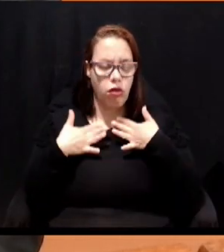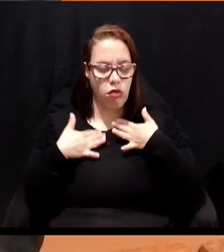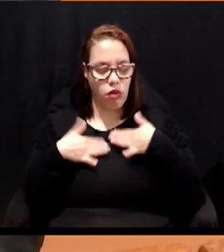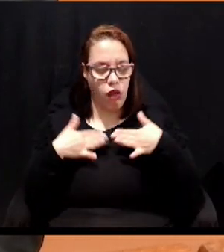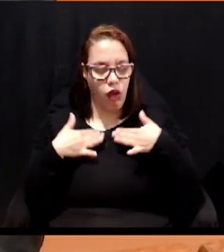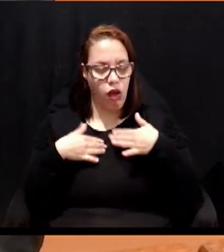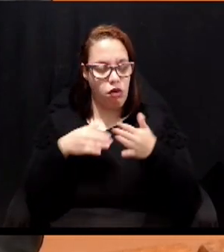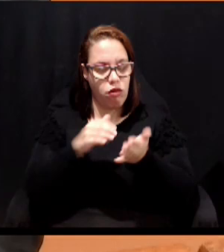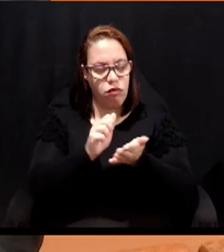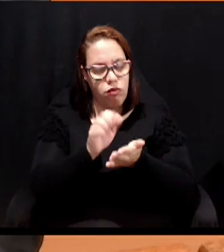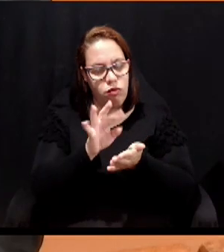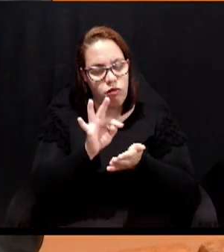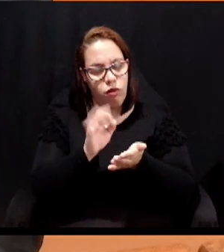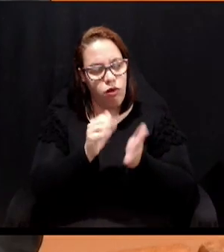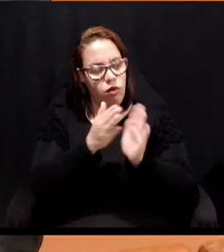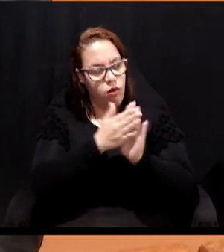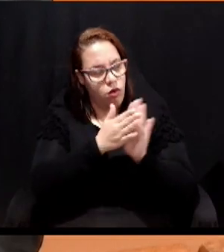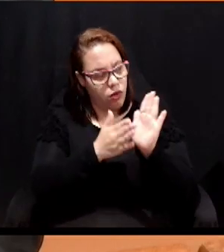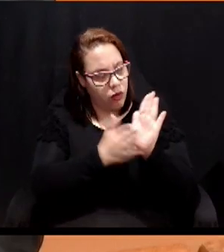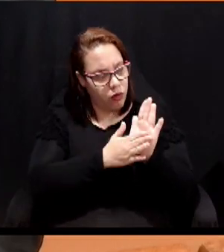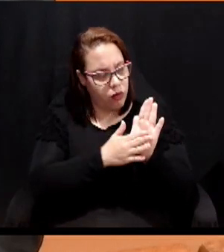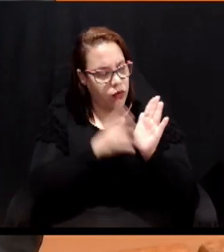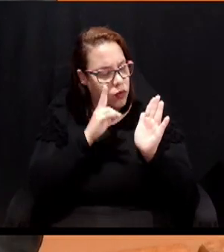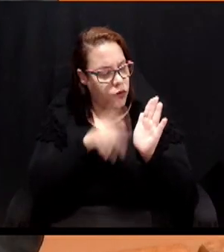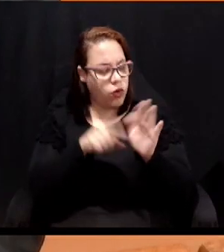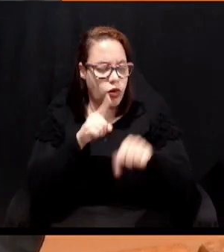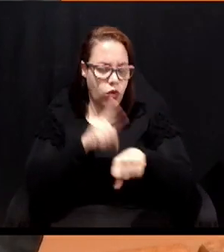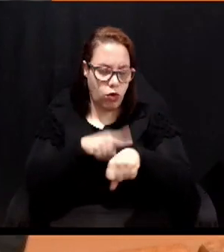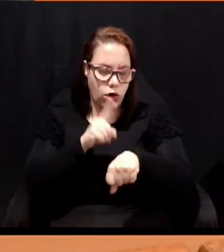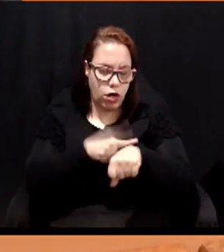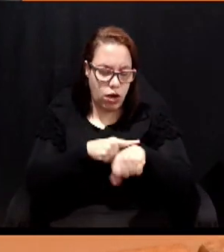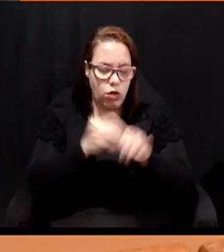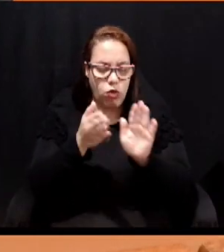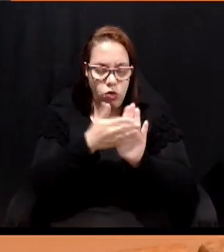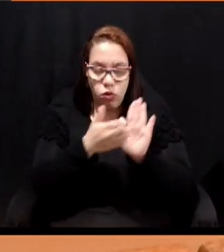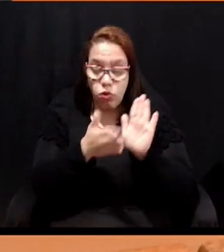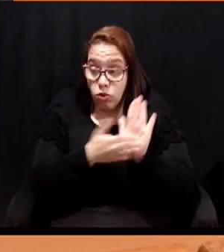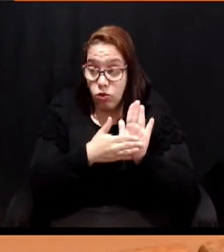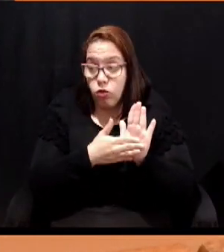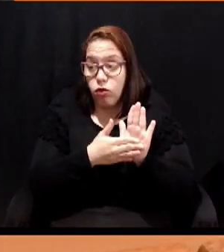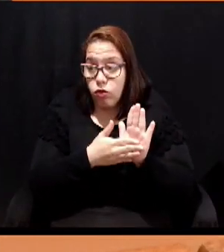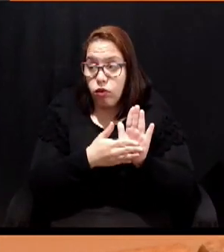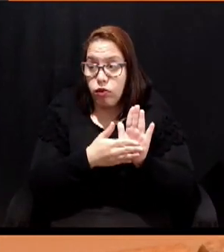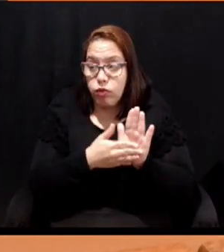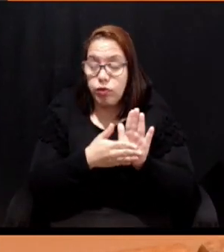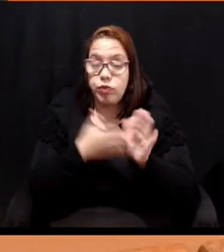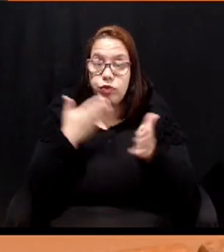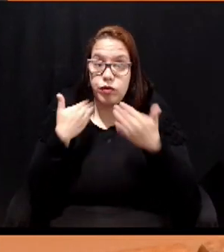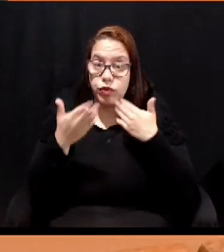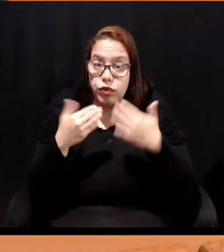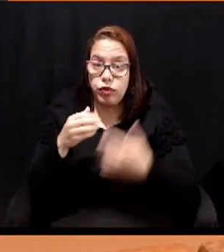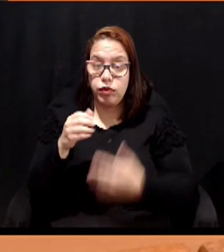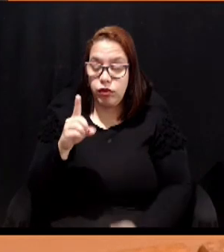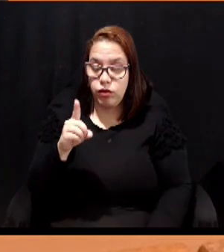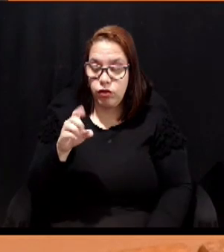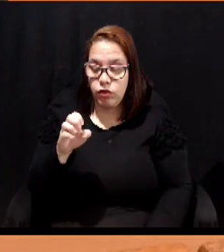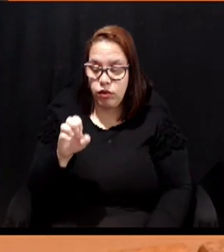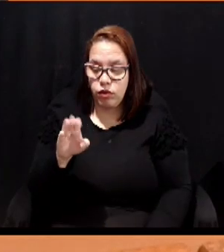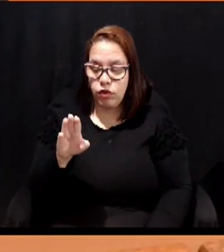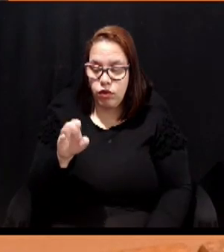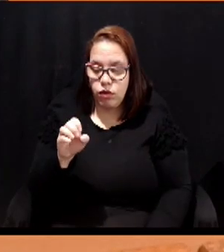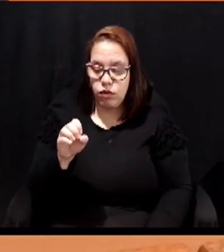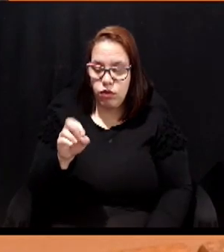datas propostas, com os horários propostos, até conversando com a Débora, nós falamos aqui que esse